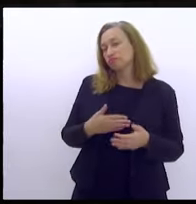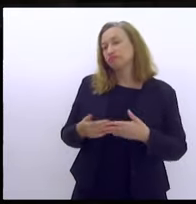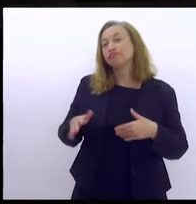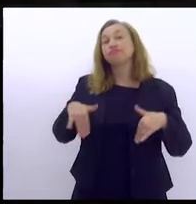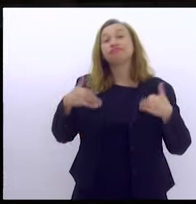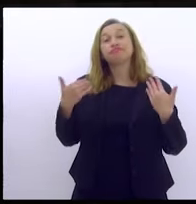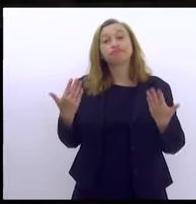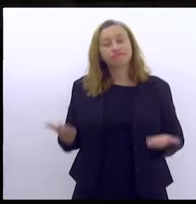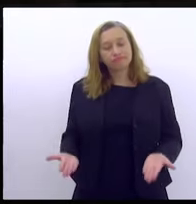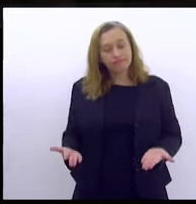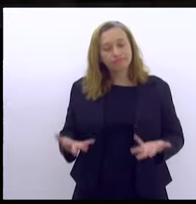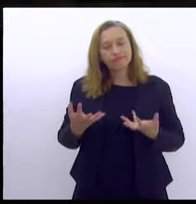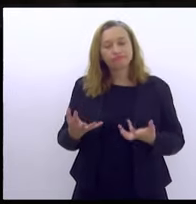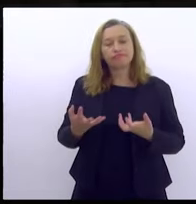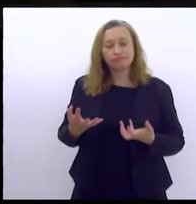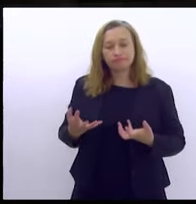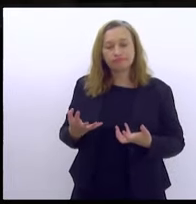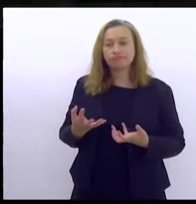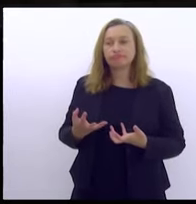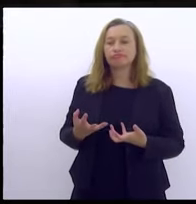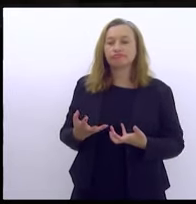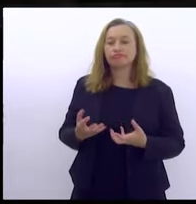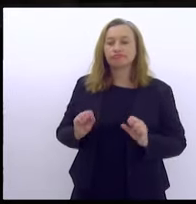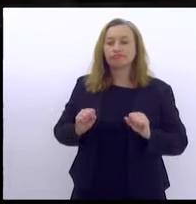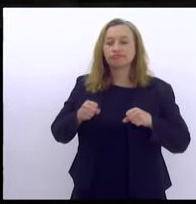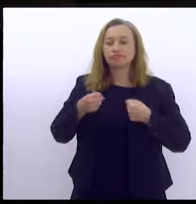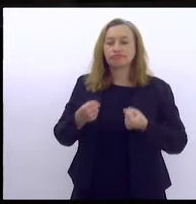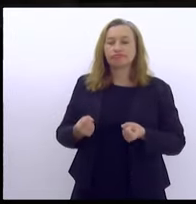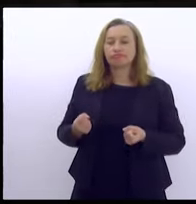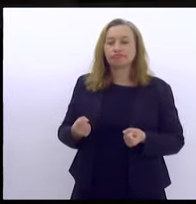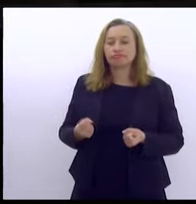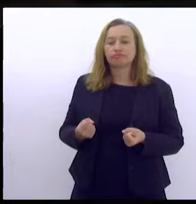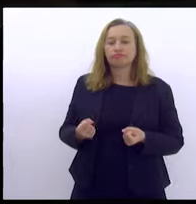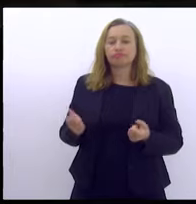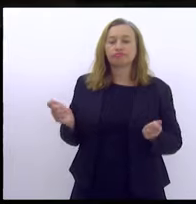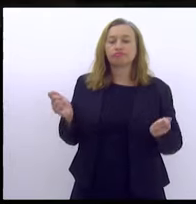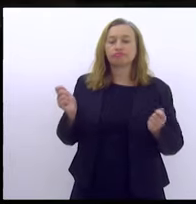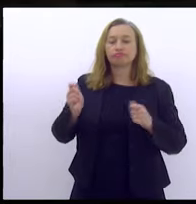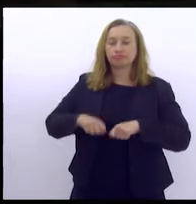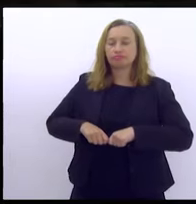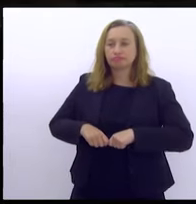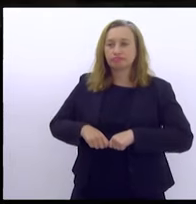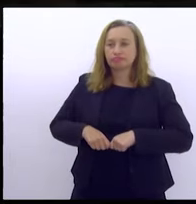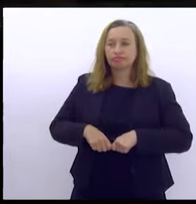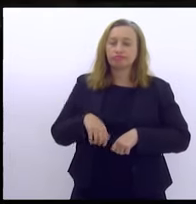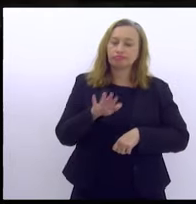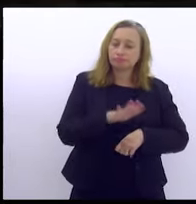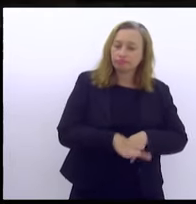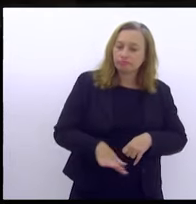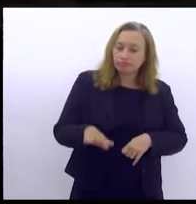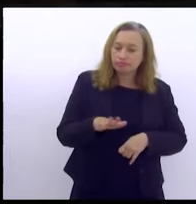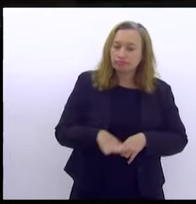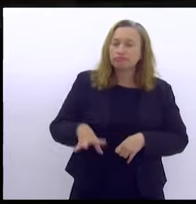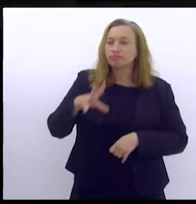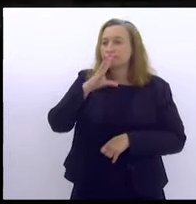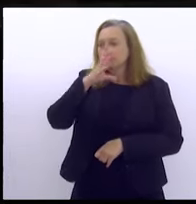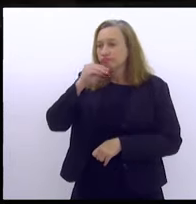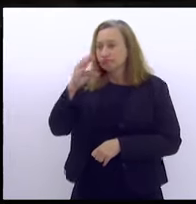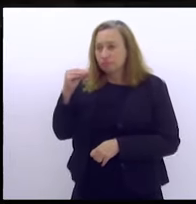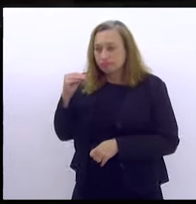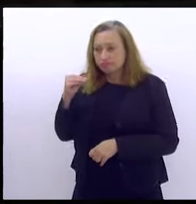Então, nós queremos fortalecer a capacidade das crianças e dos